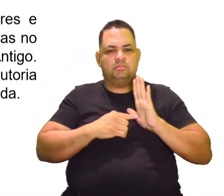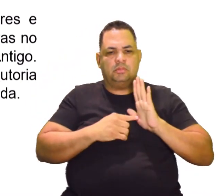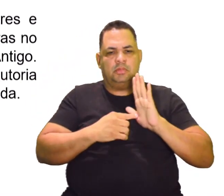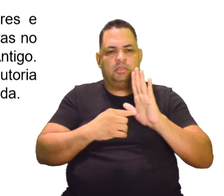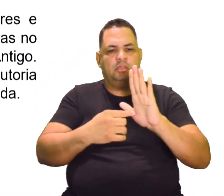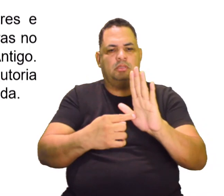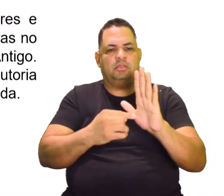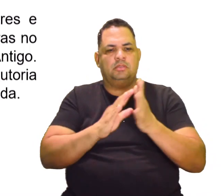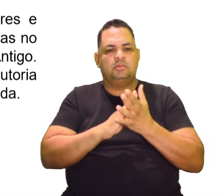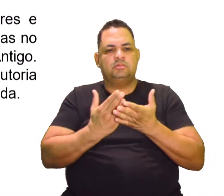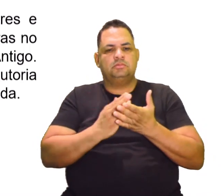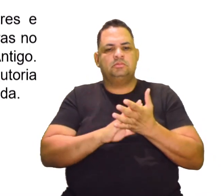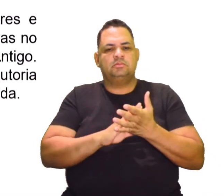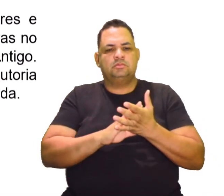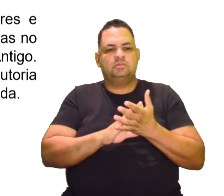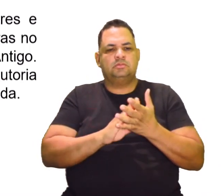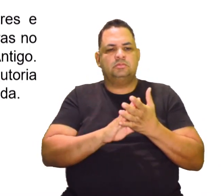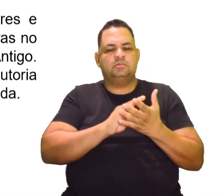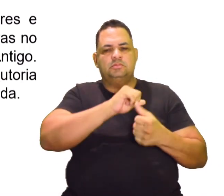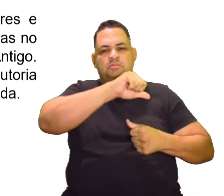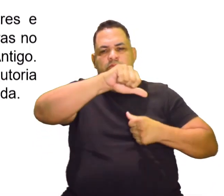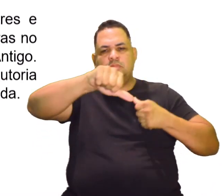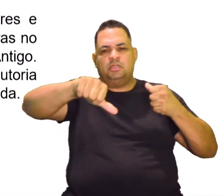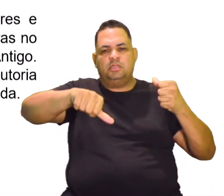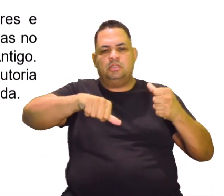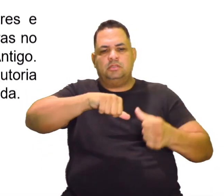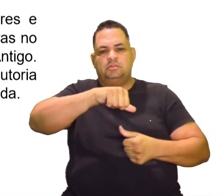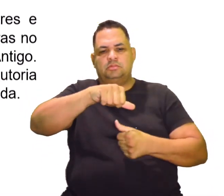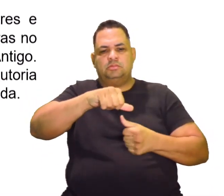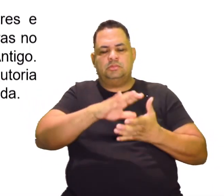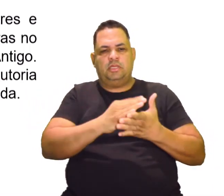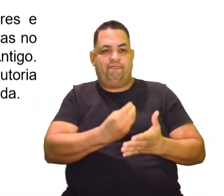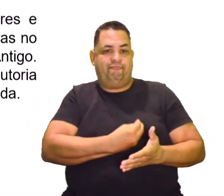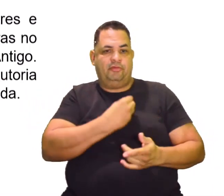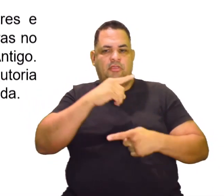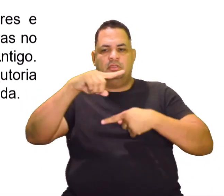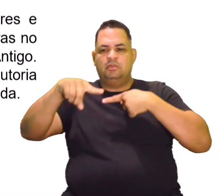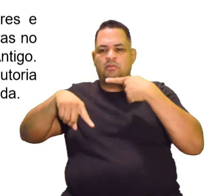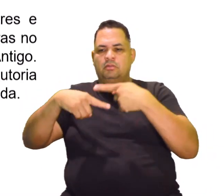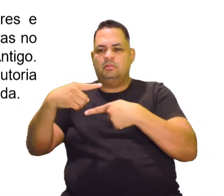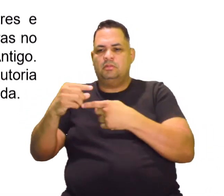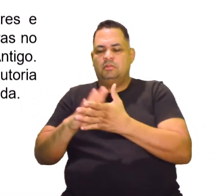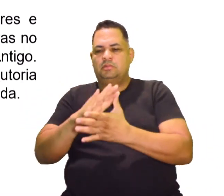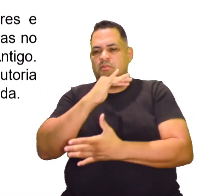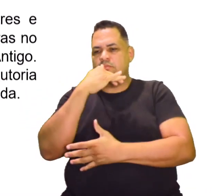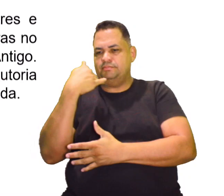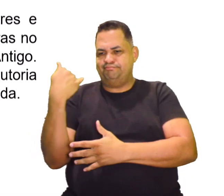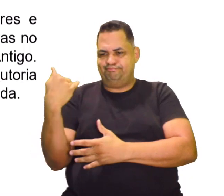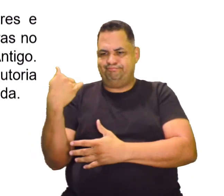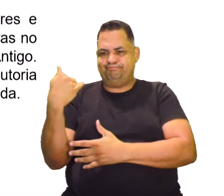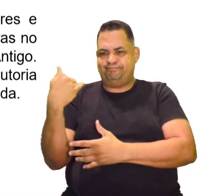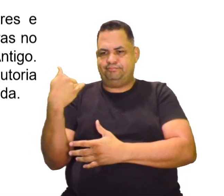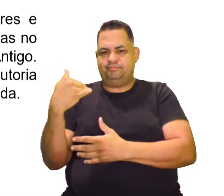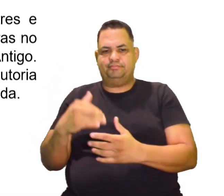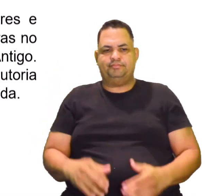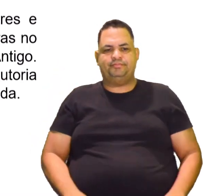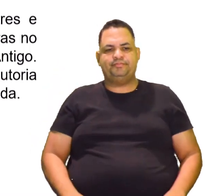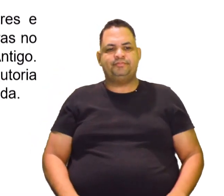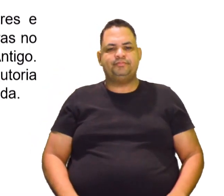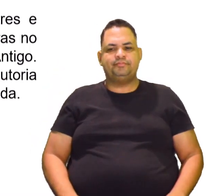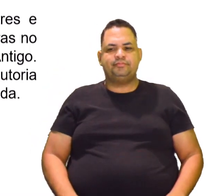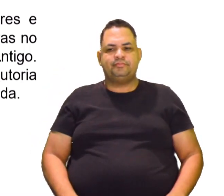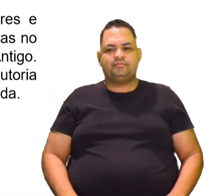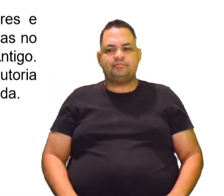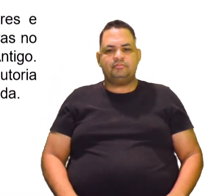da passagem para a vida após a morte. Então, eles acreditavam na vida após a morte.